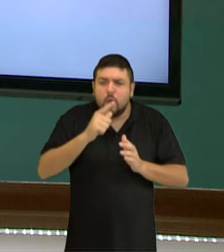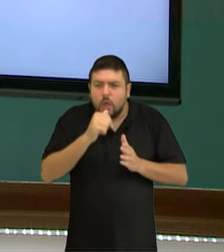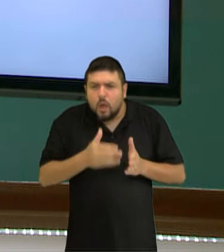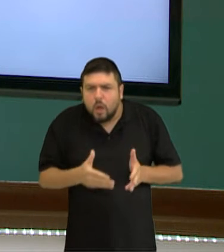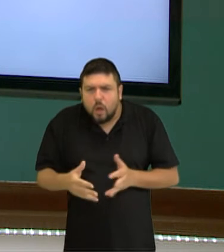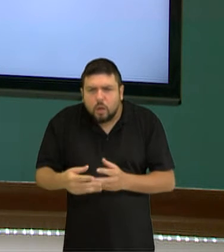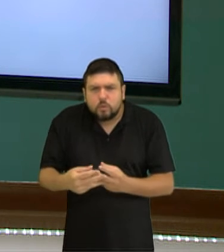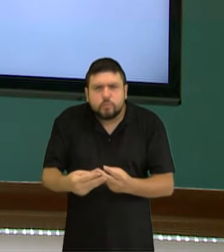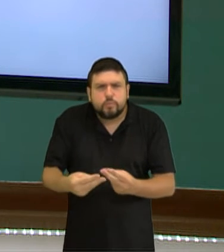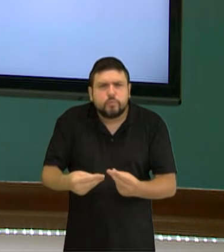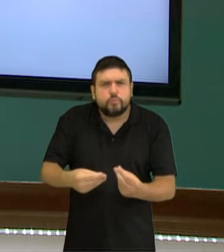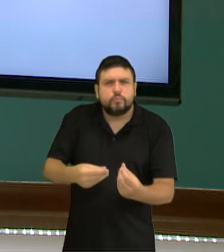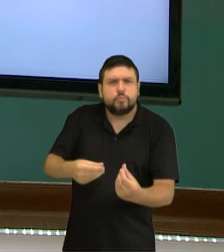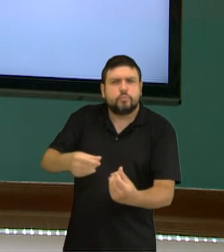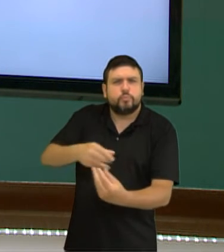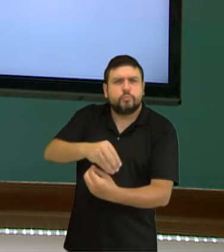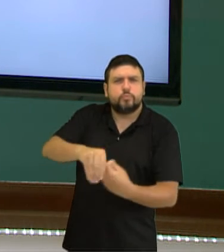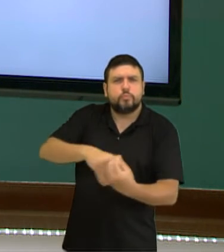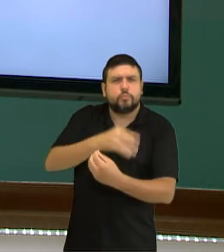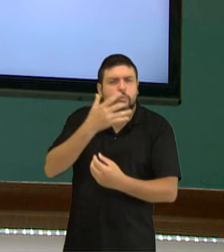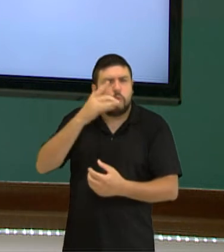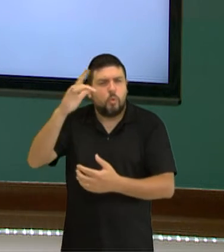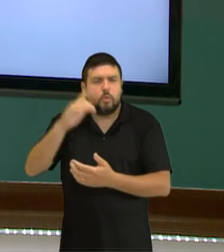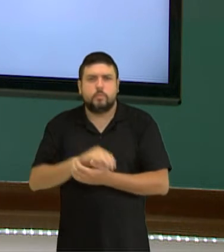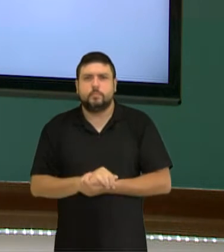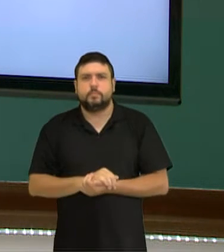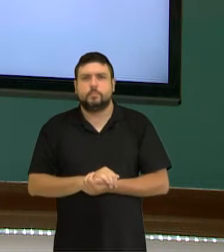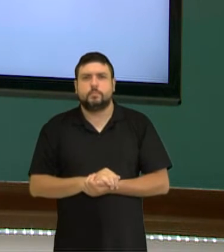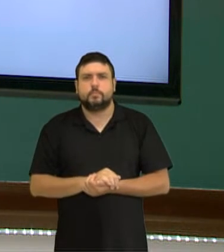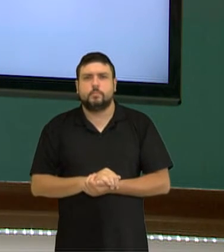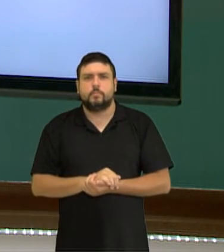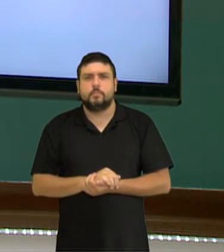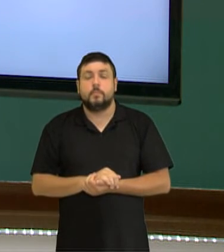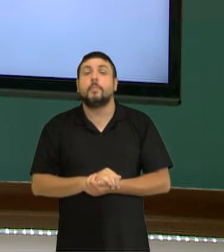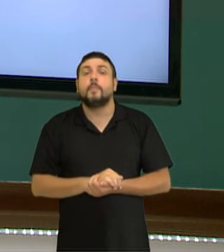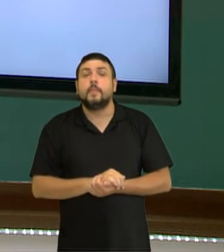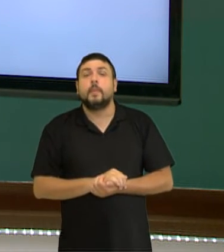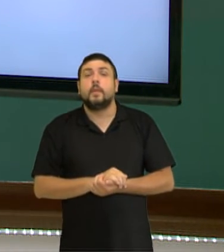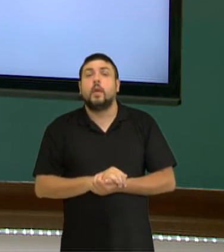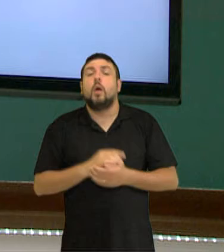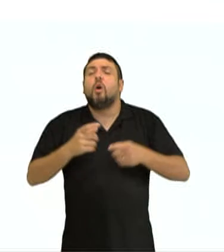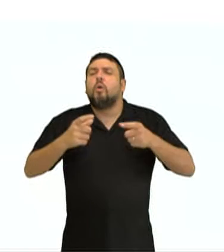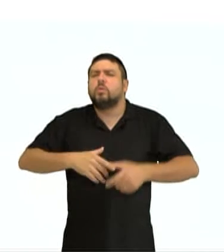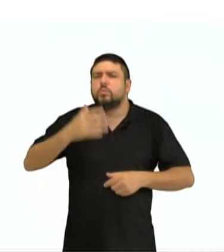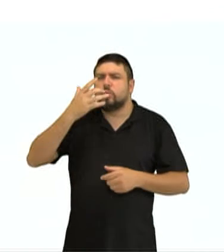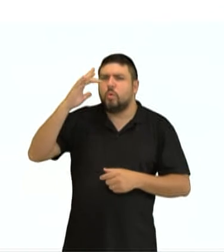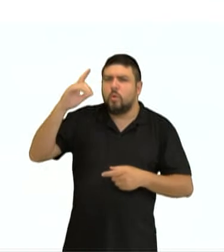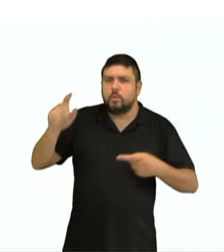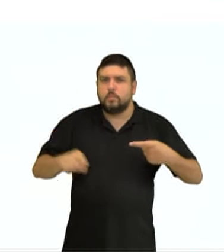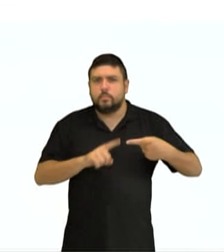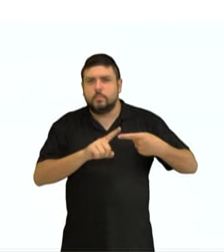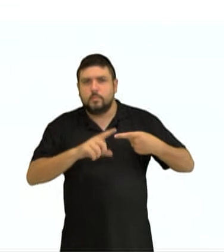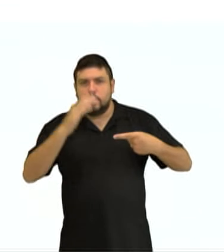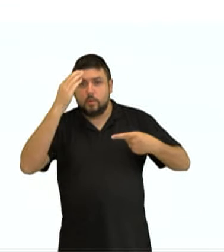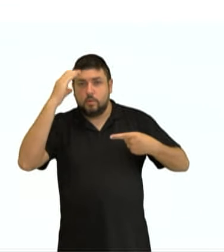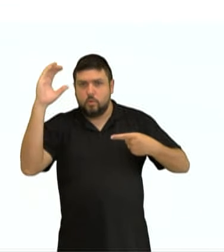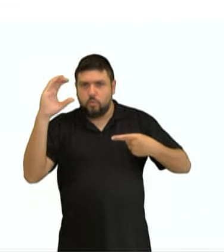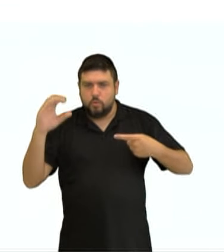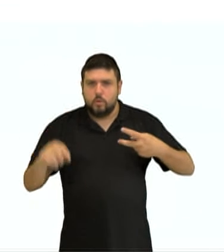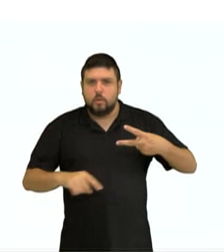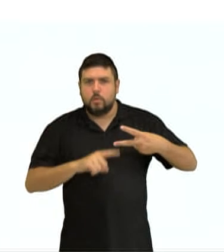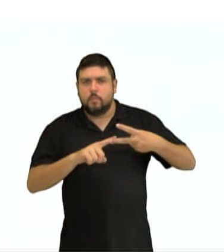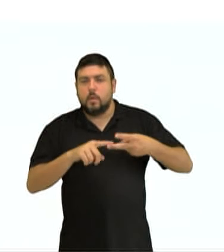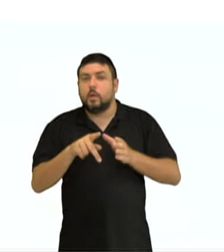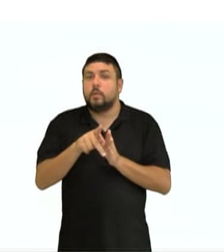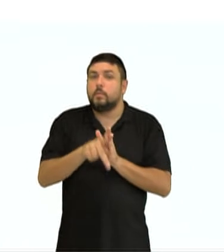rios. Nós vamos encontrar esse ouro nas cidades de Curitiba e de Paranaguá, o que vai estimular